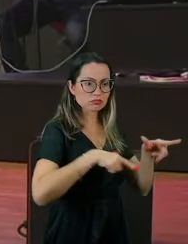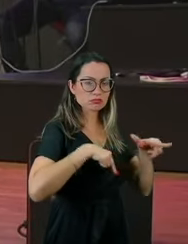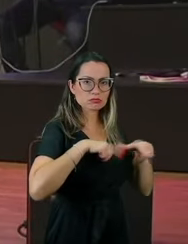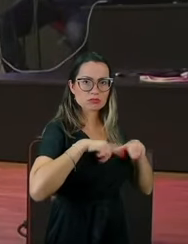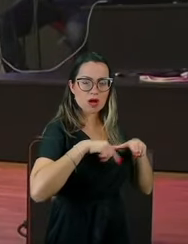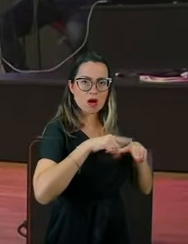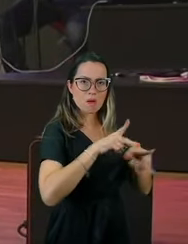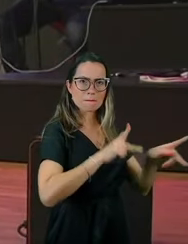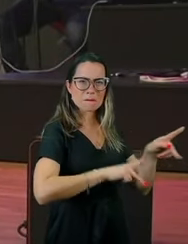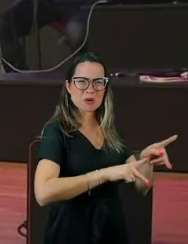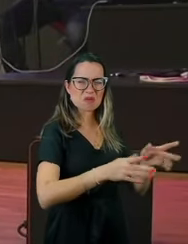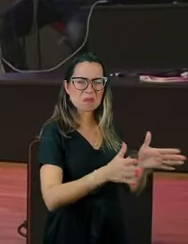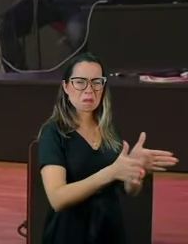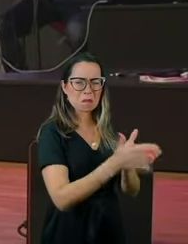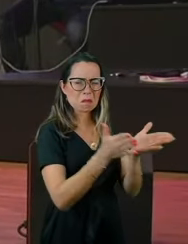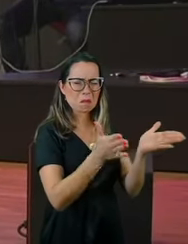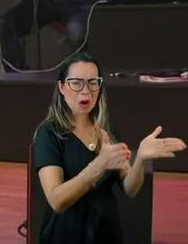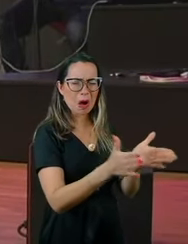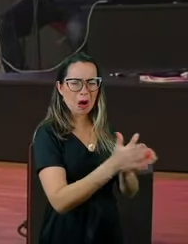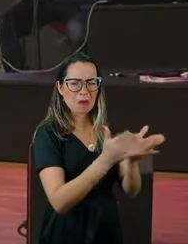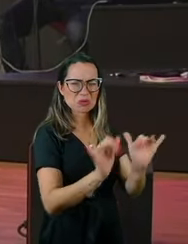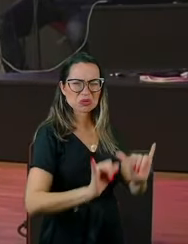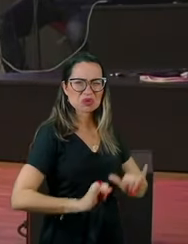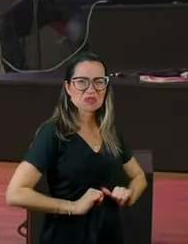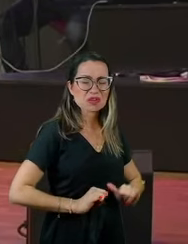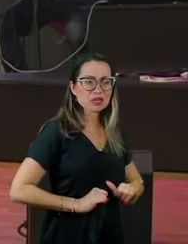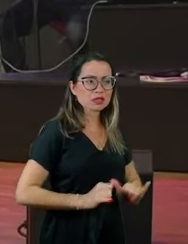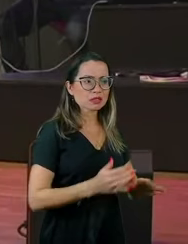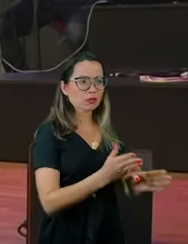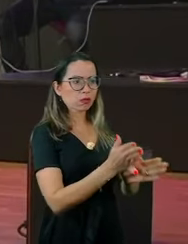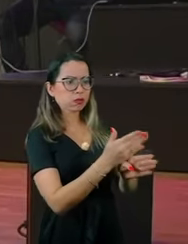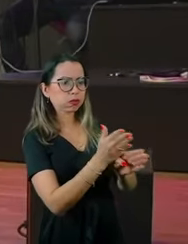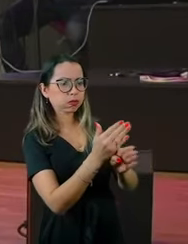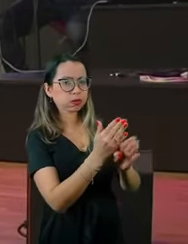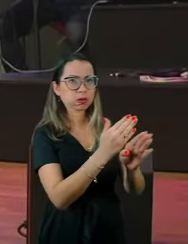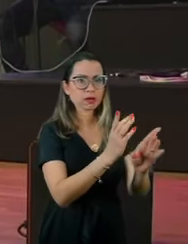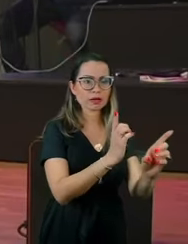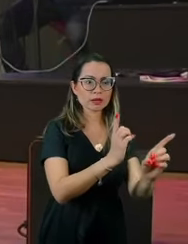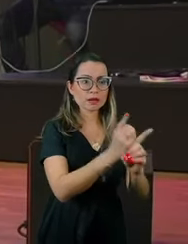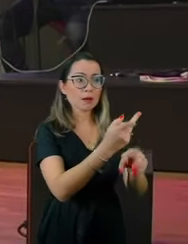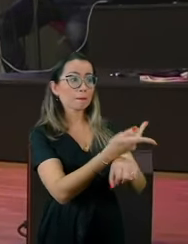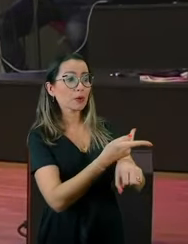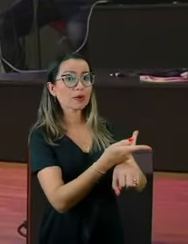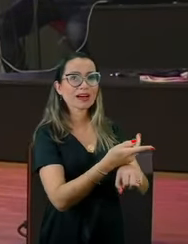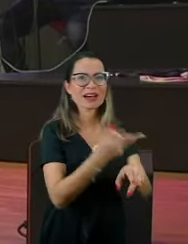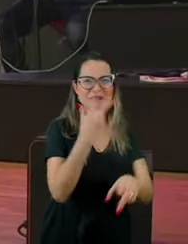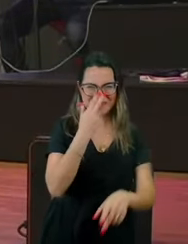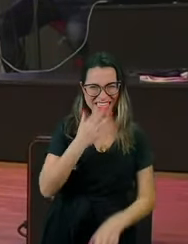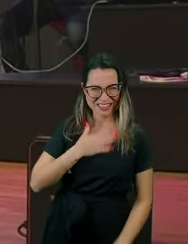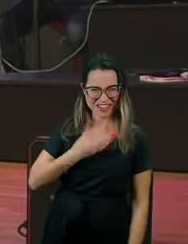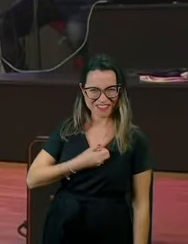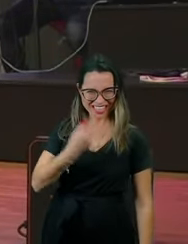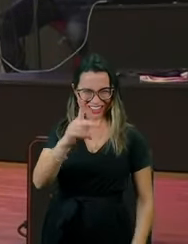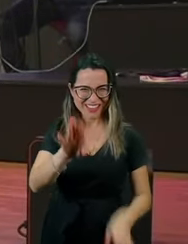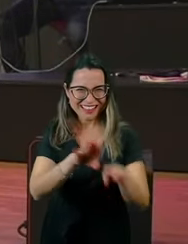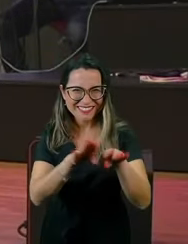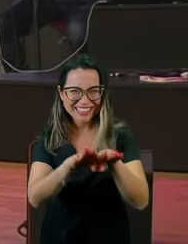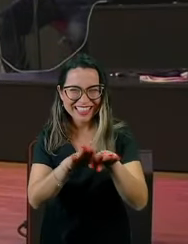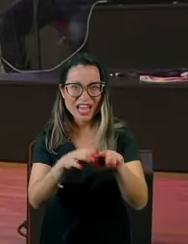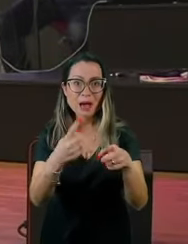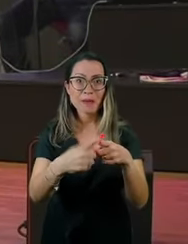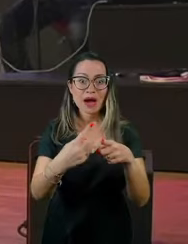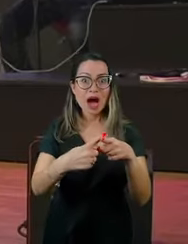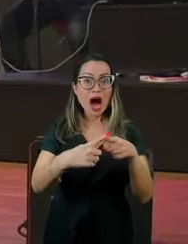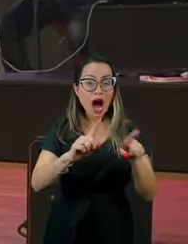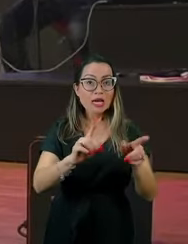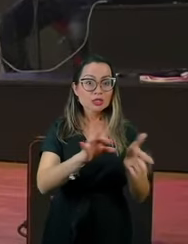povo que estava em tendas, caminhando, ainda tentando se encontrar dentro de uma terra. Isso parece muito comigo, com você. Mas o inimigo ficou com medo, porque o